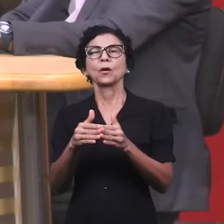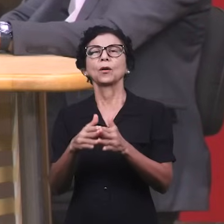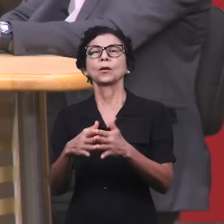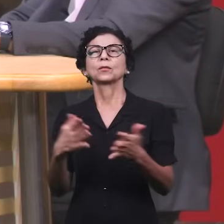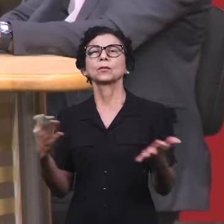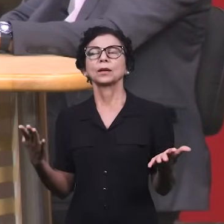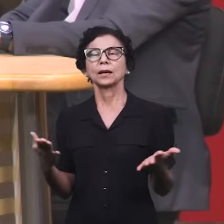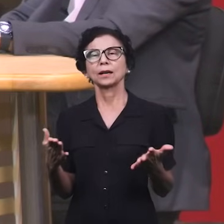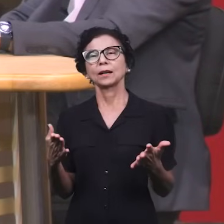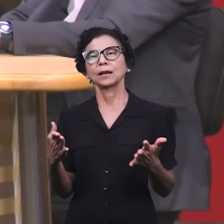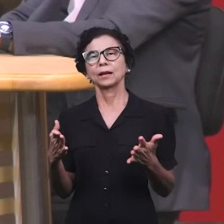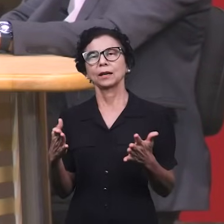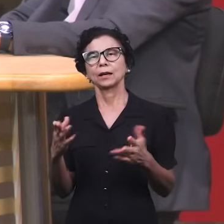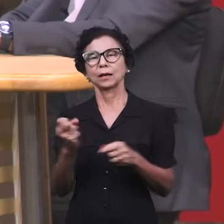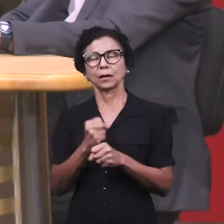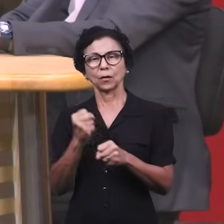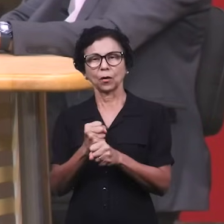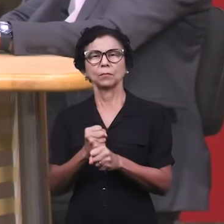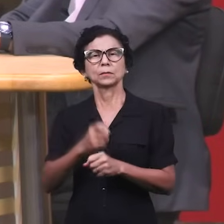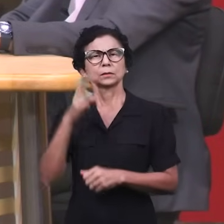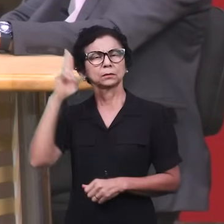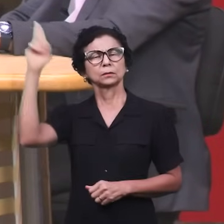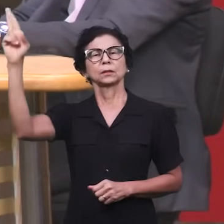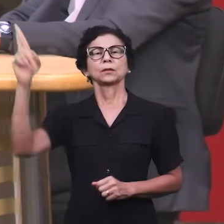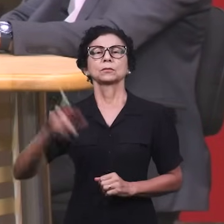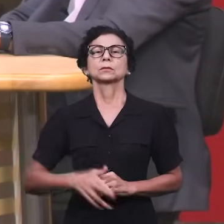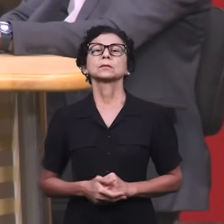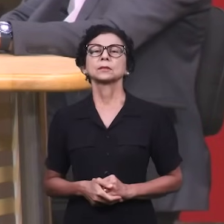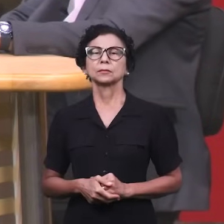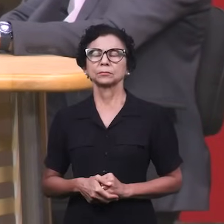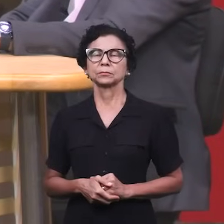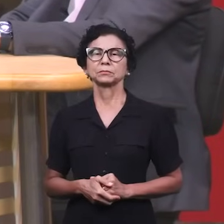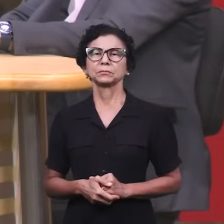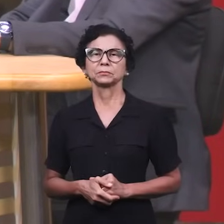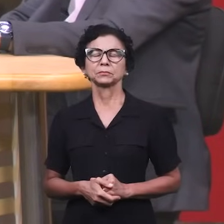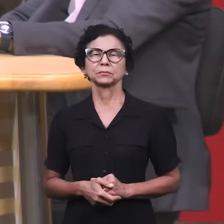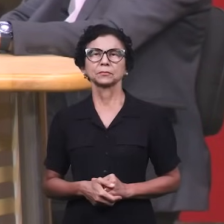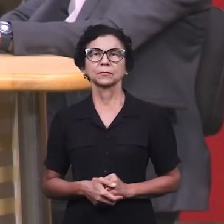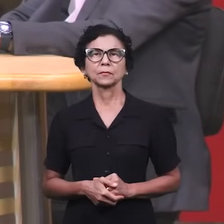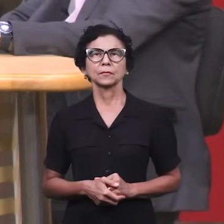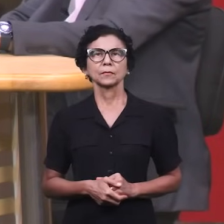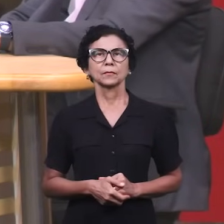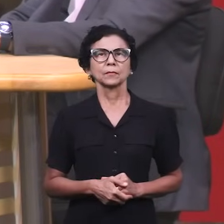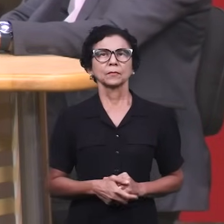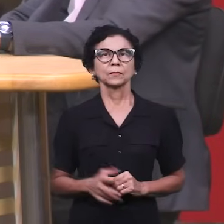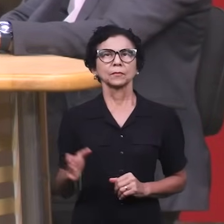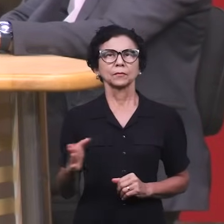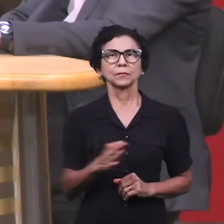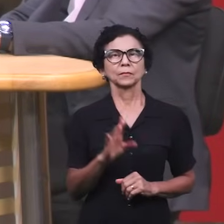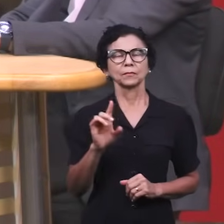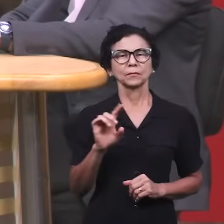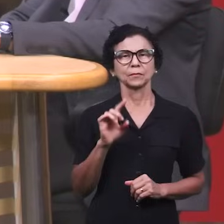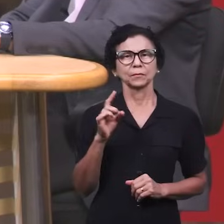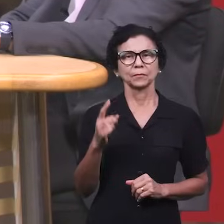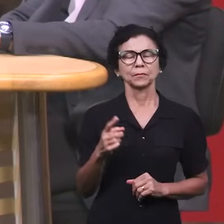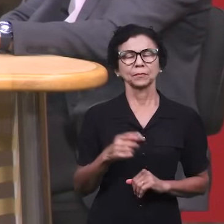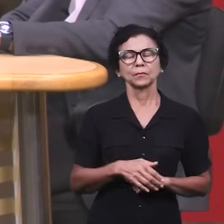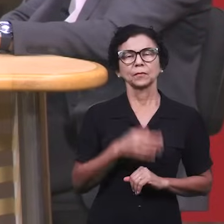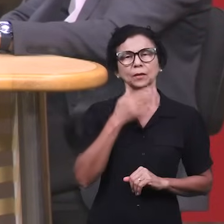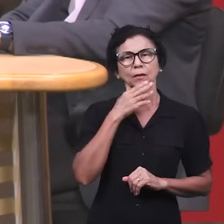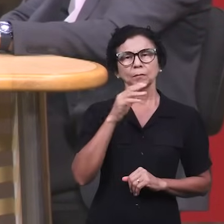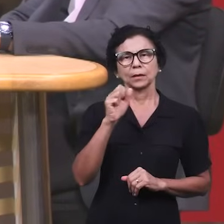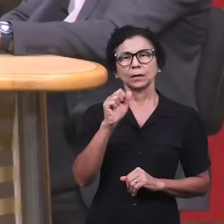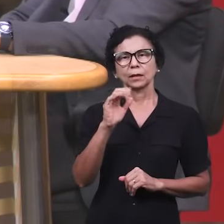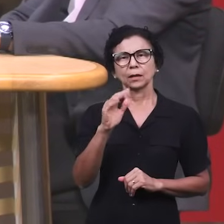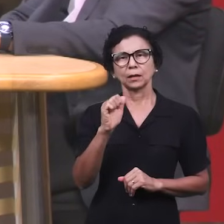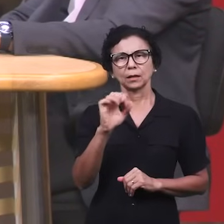estava no propósito do senhor é porque acabe era espos eraa marido de Jezabel acabe